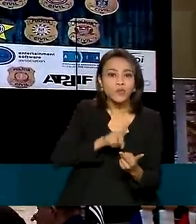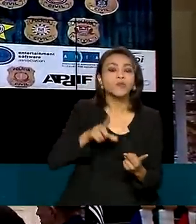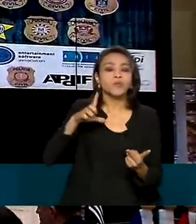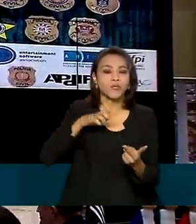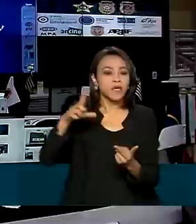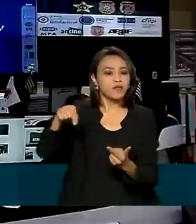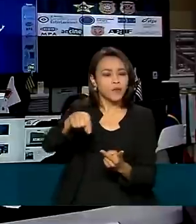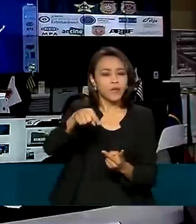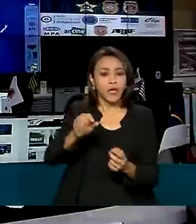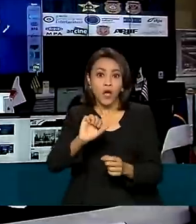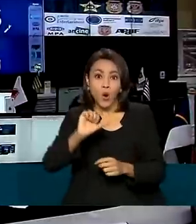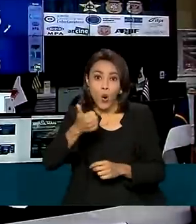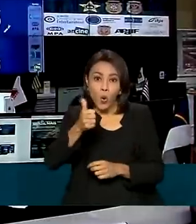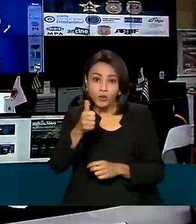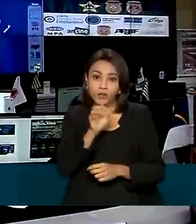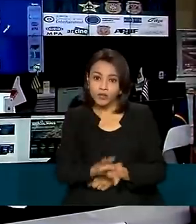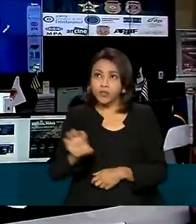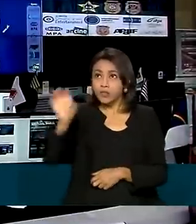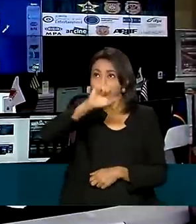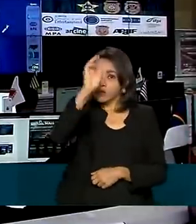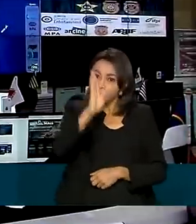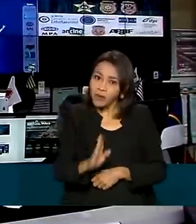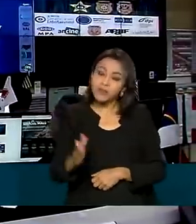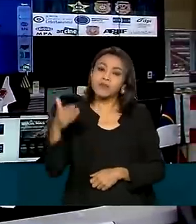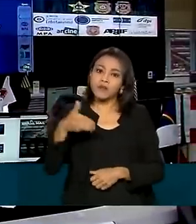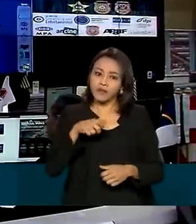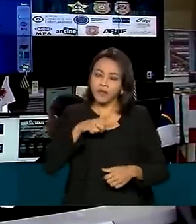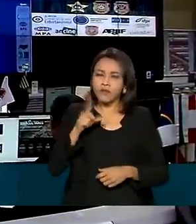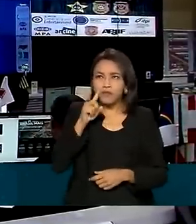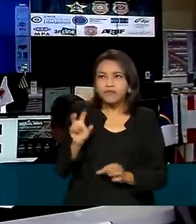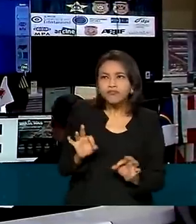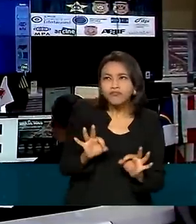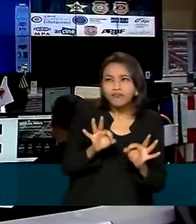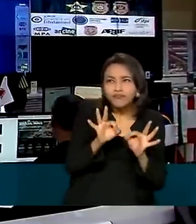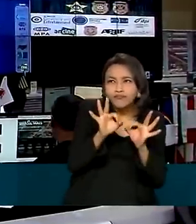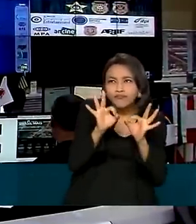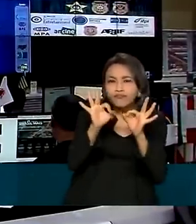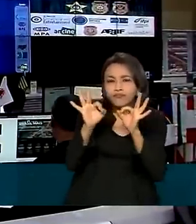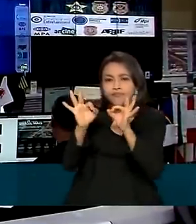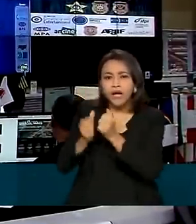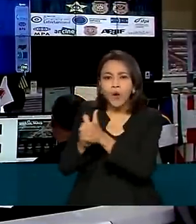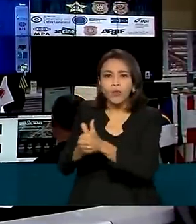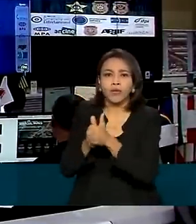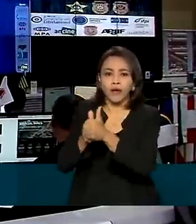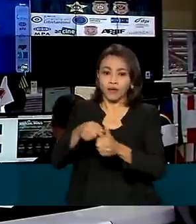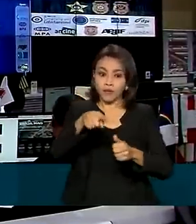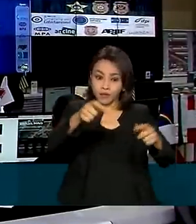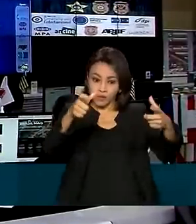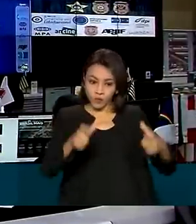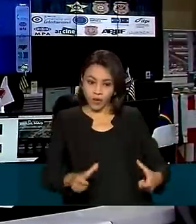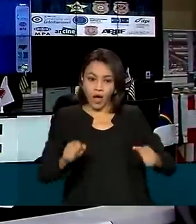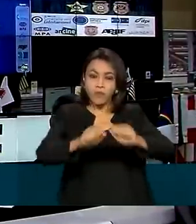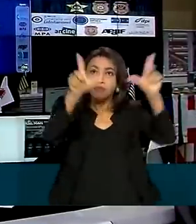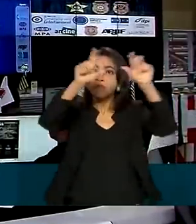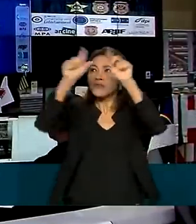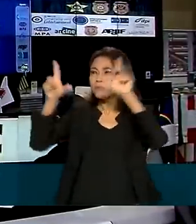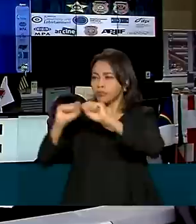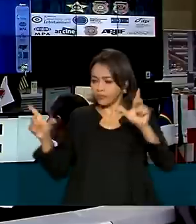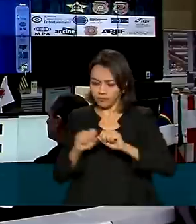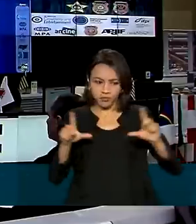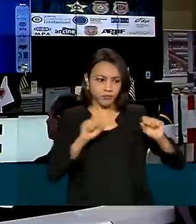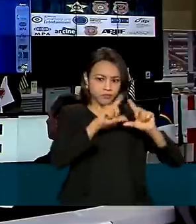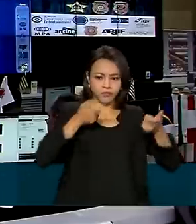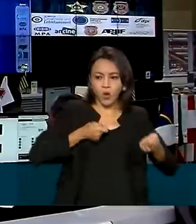ocorreu em 11 estados brasileiros e foi acompanhada em tempo real no centro é de